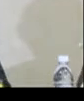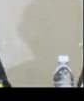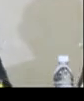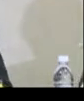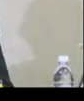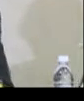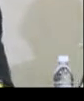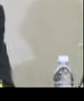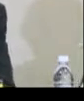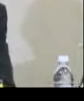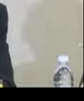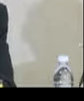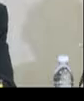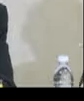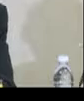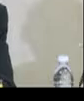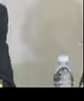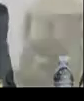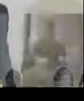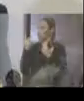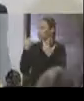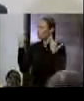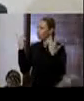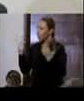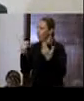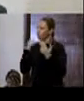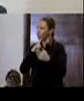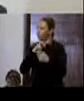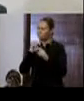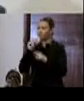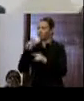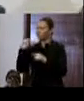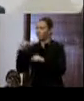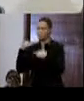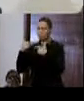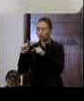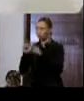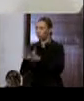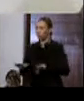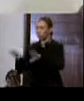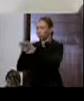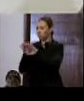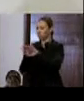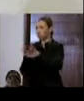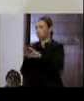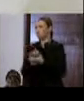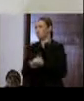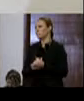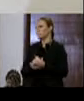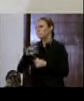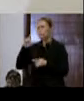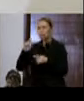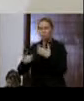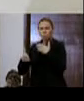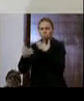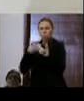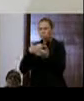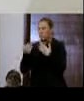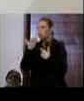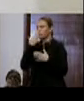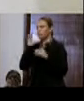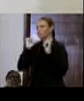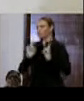dificuldades tenham a oportunidade de ocupar postos no mercado de trabalho, seja qual for a